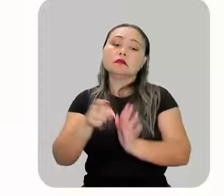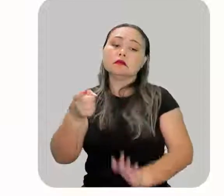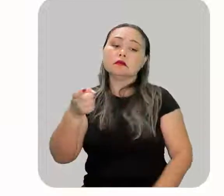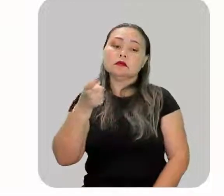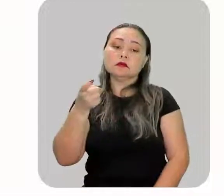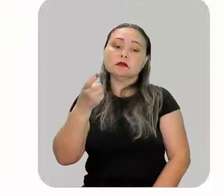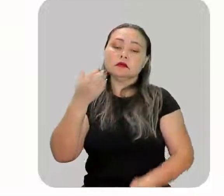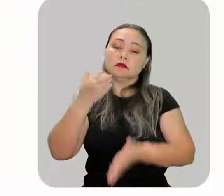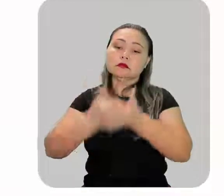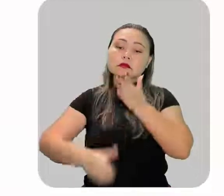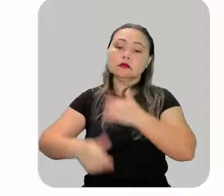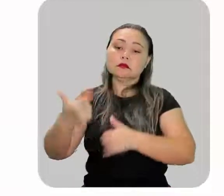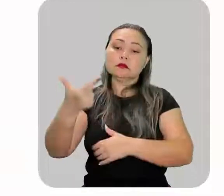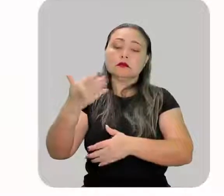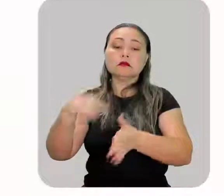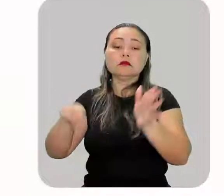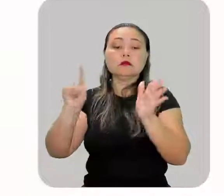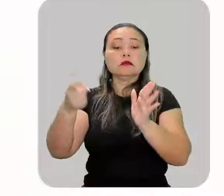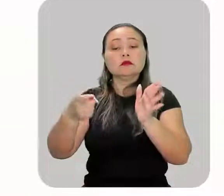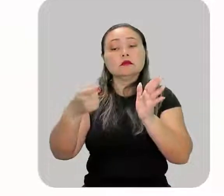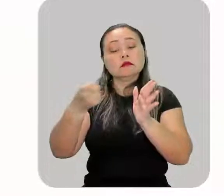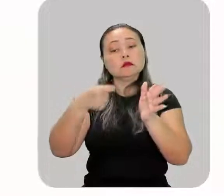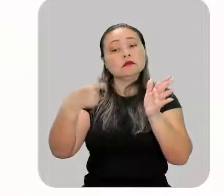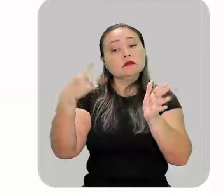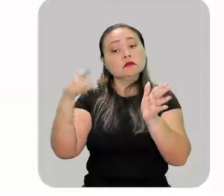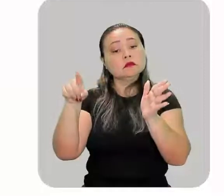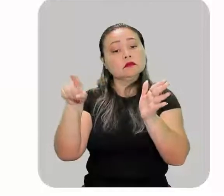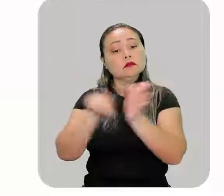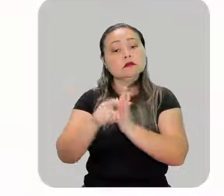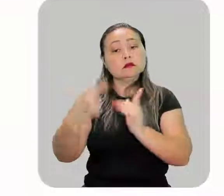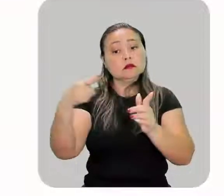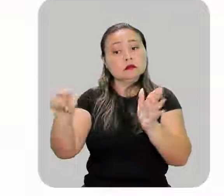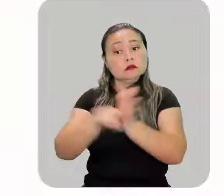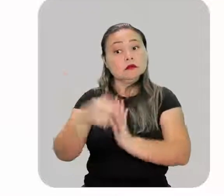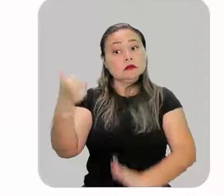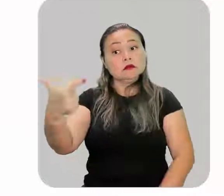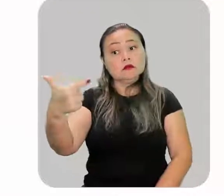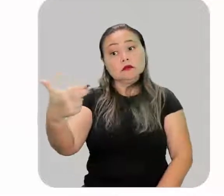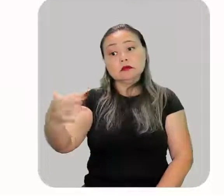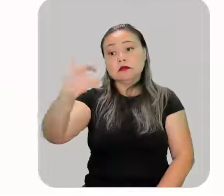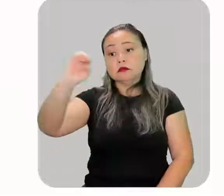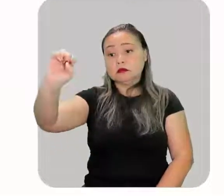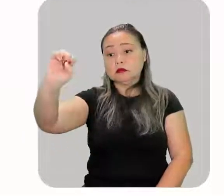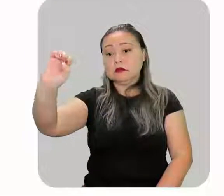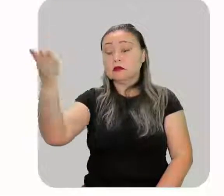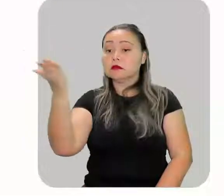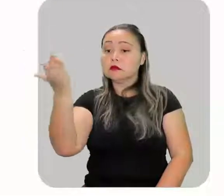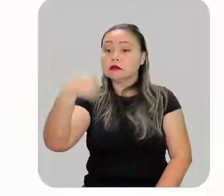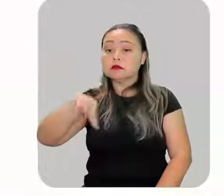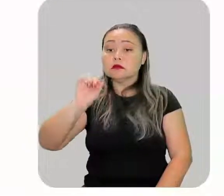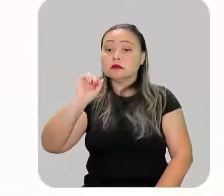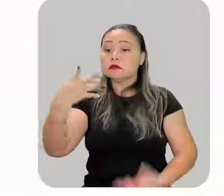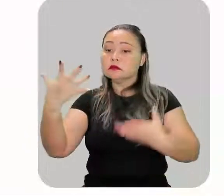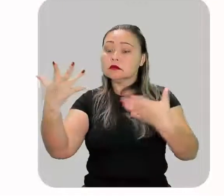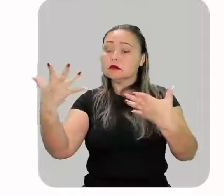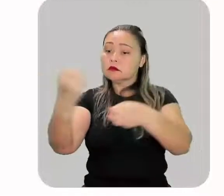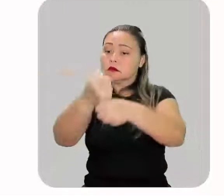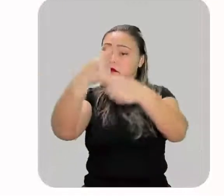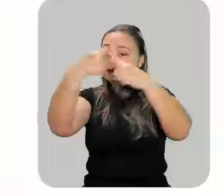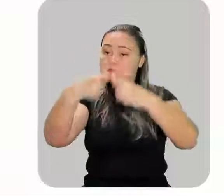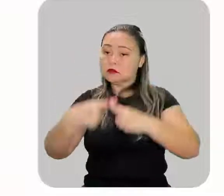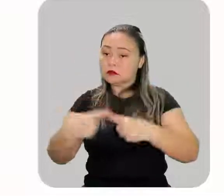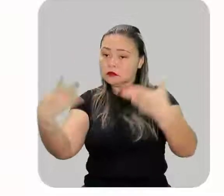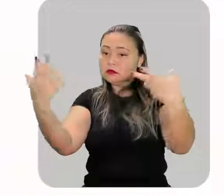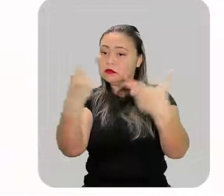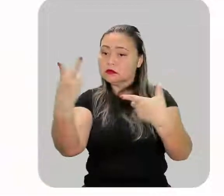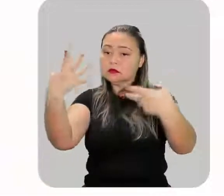já vai sumir o 2, né? Menos x menos 2 igual a zero. E agora? Agora a gente pode fazer soma e produto?